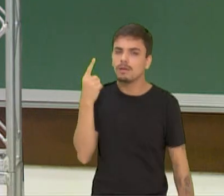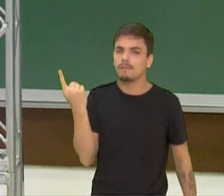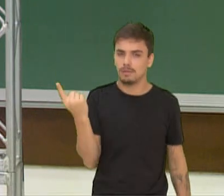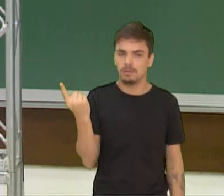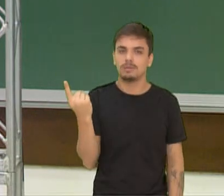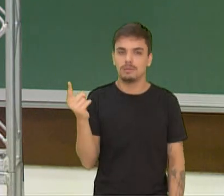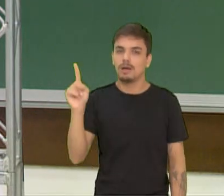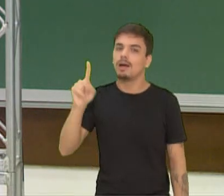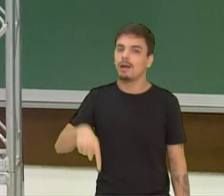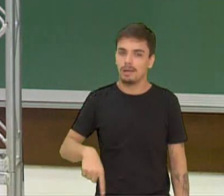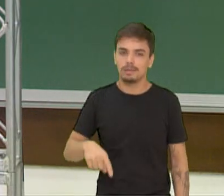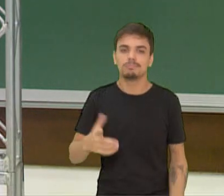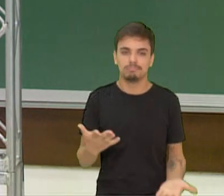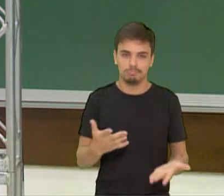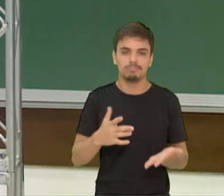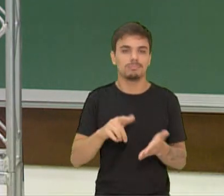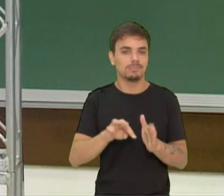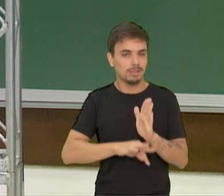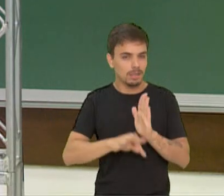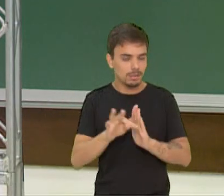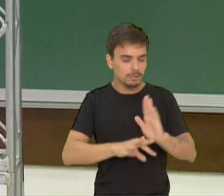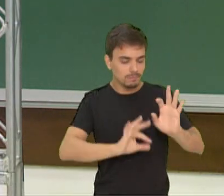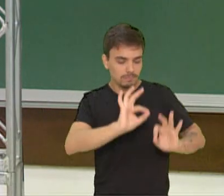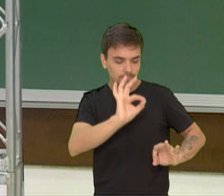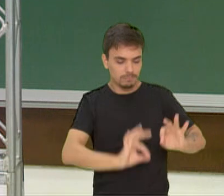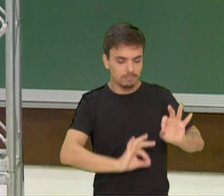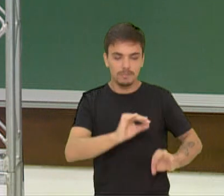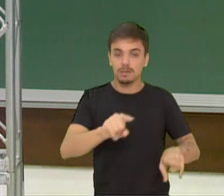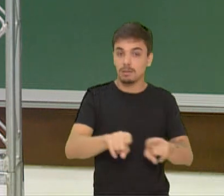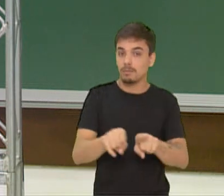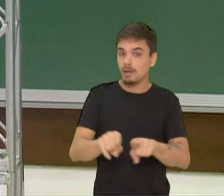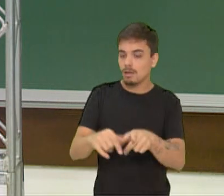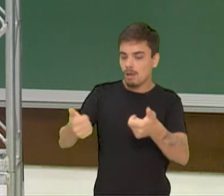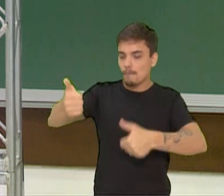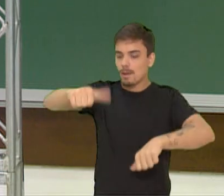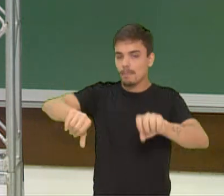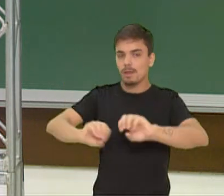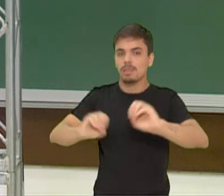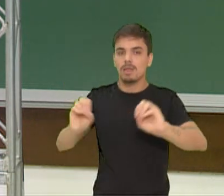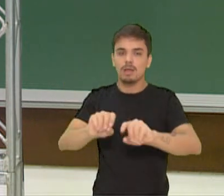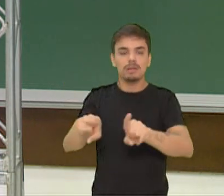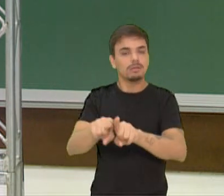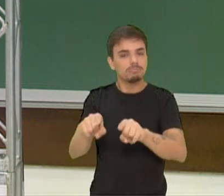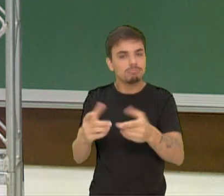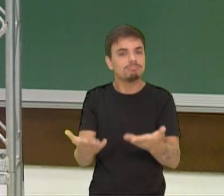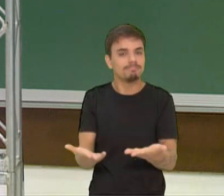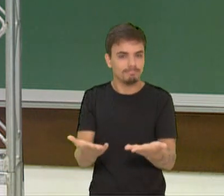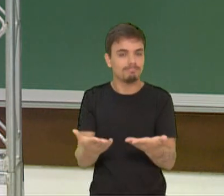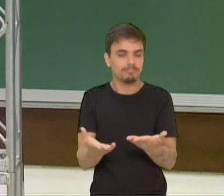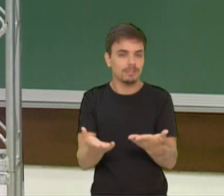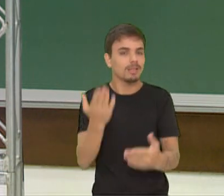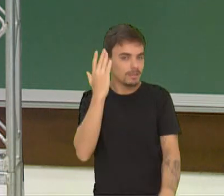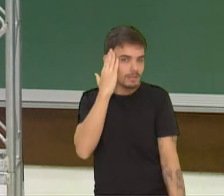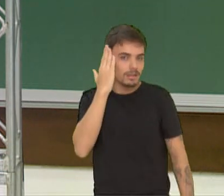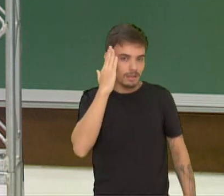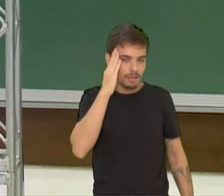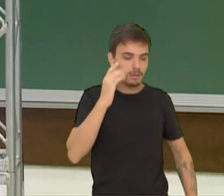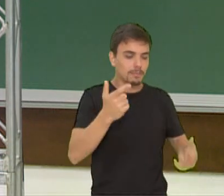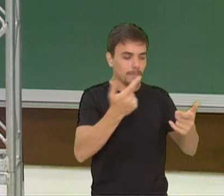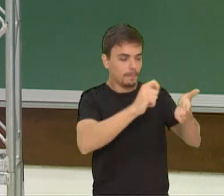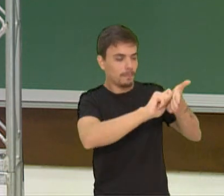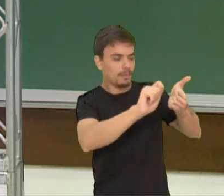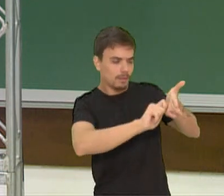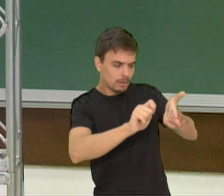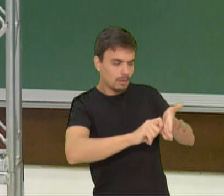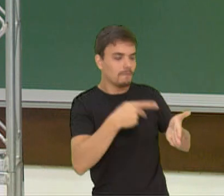um texto, né? Bem formuladinho, feito, sei ali quando o escritor